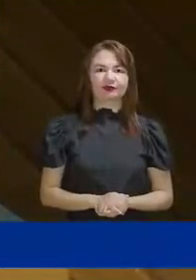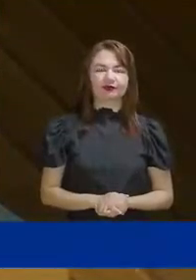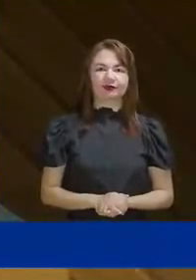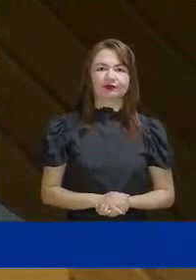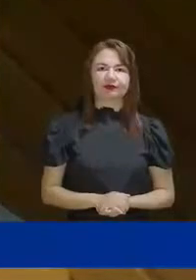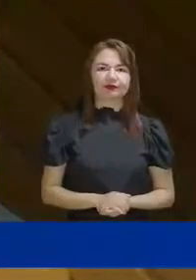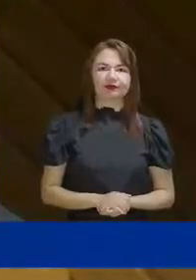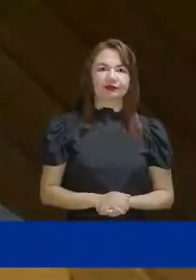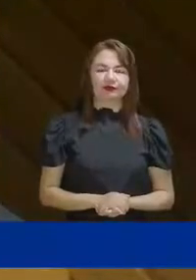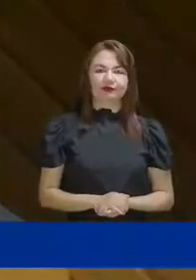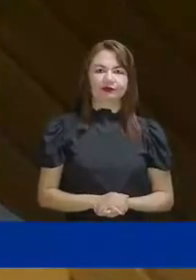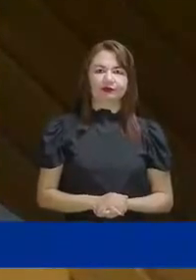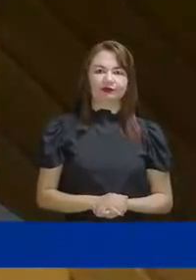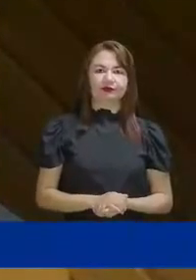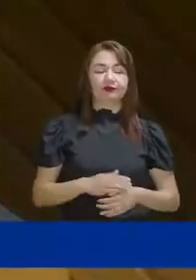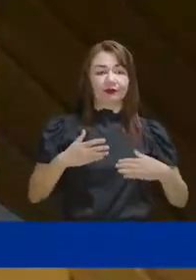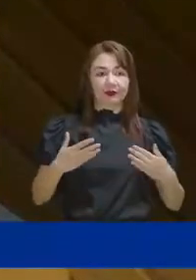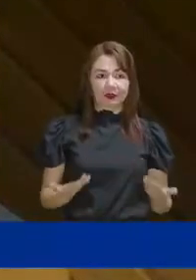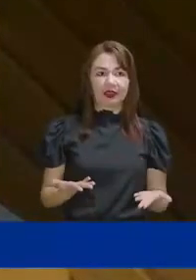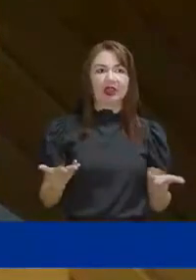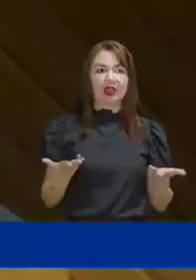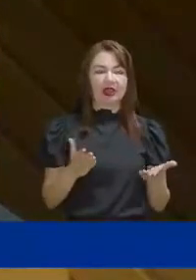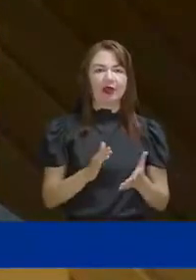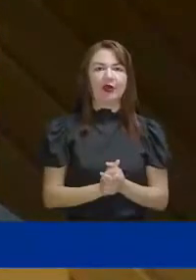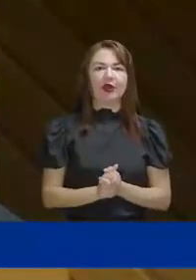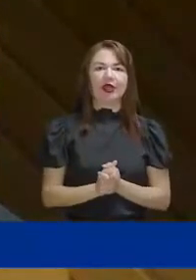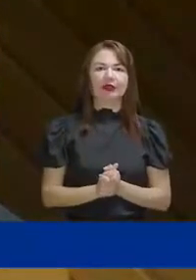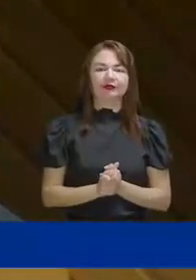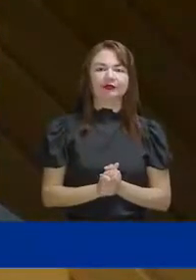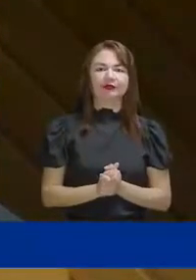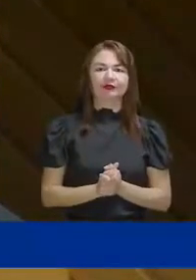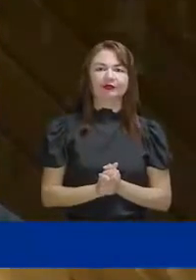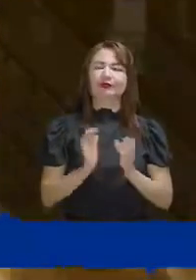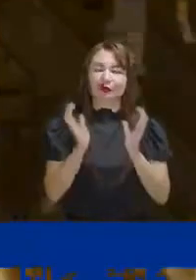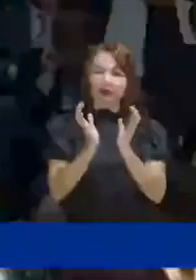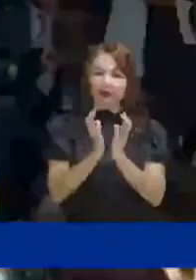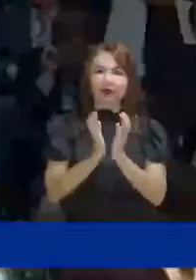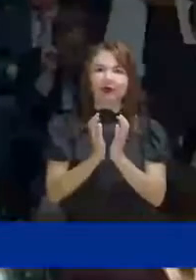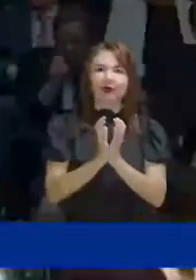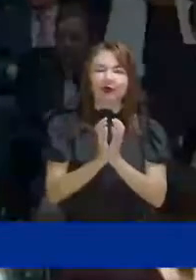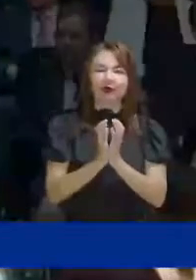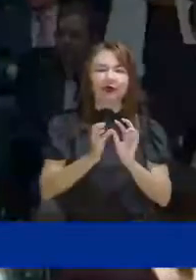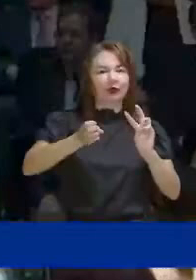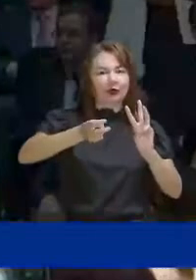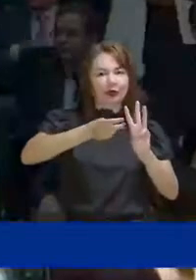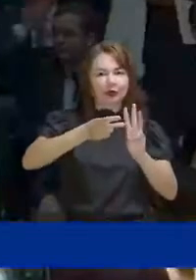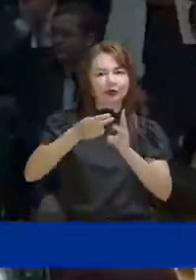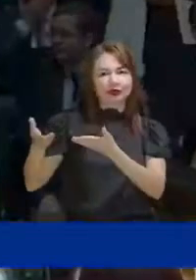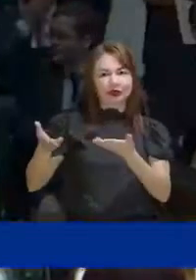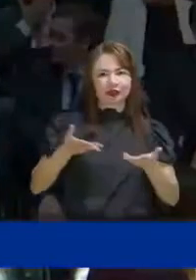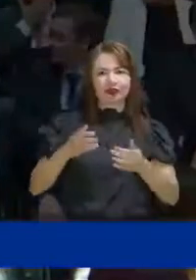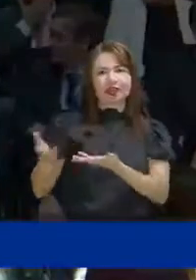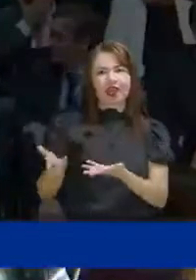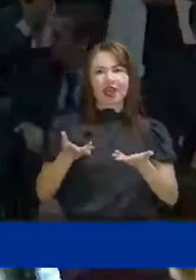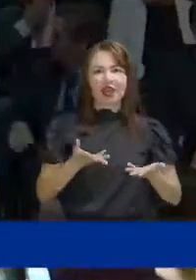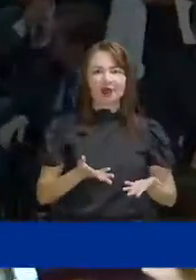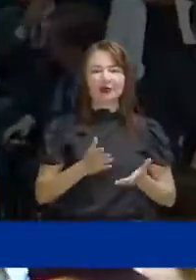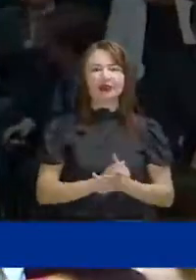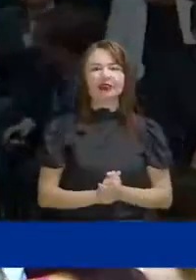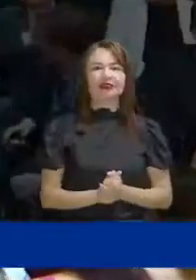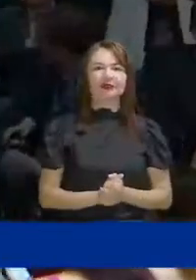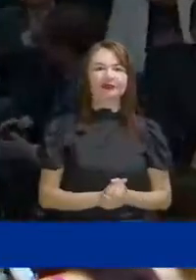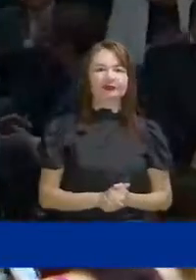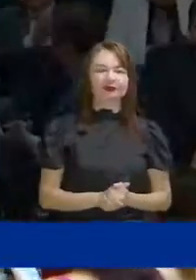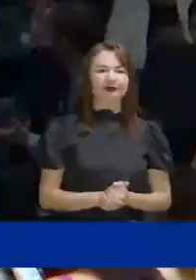do nosso país. Recebamos agora, então, o grupo indígena com uma apresentação especial a